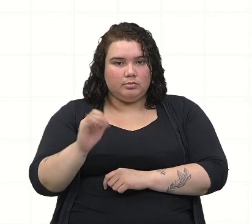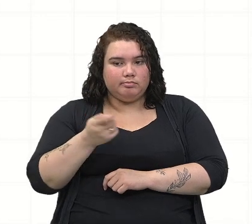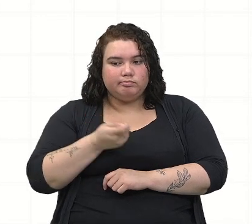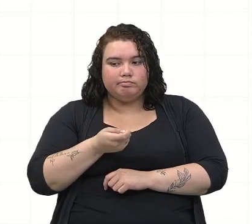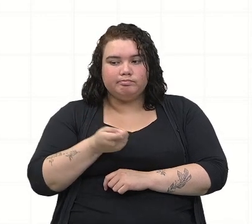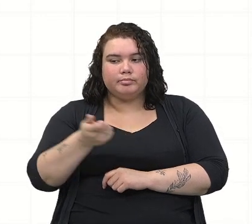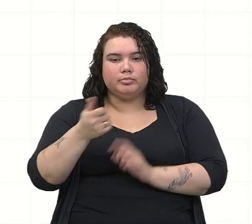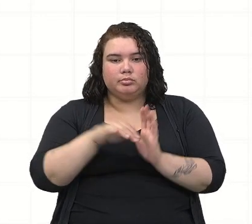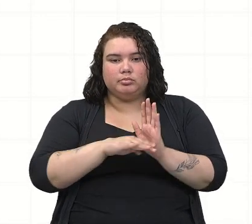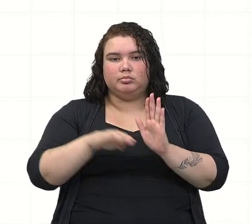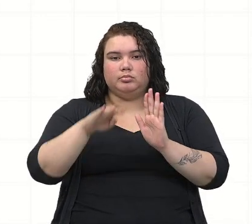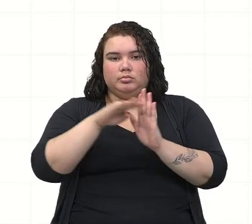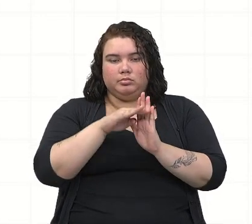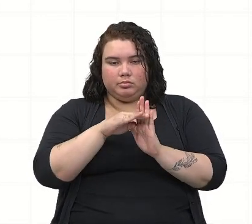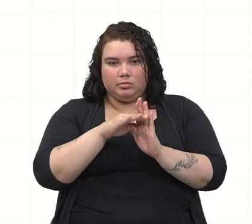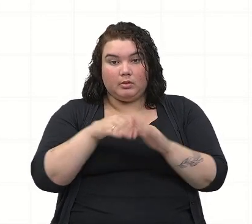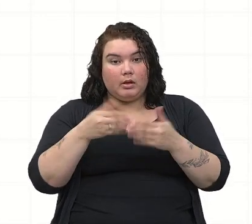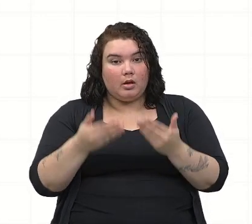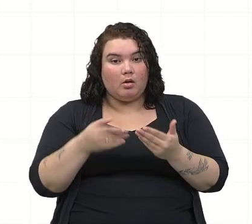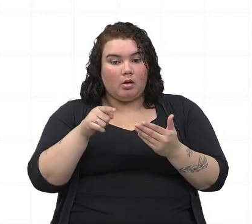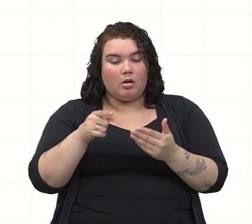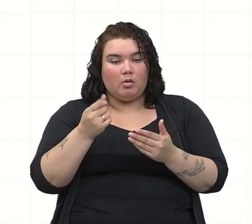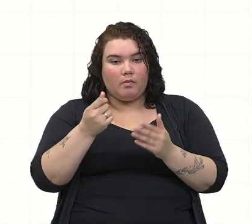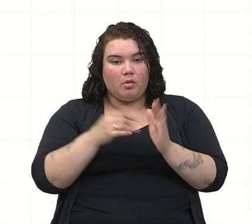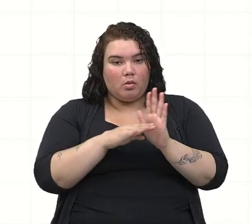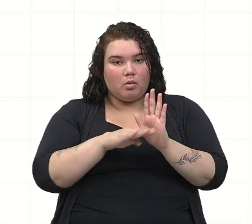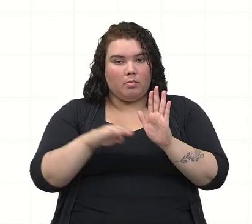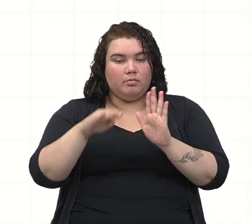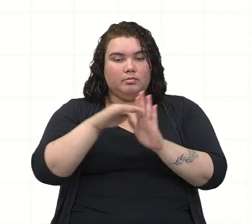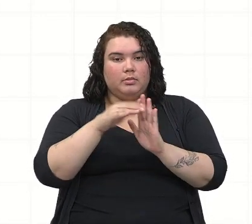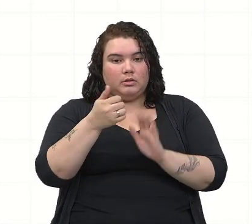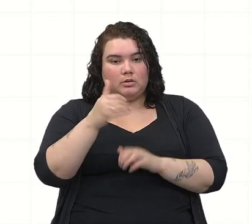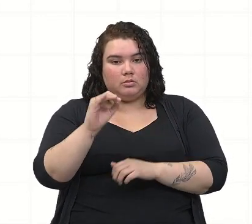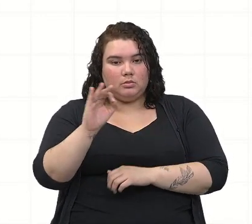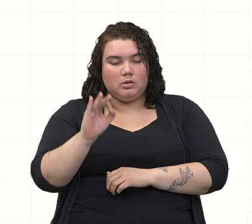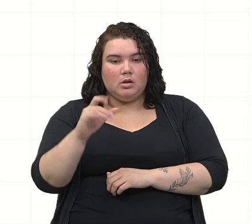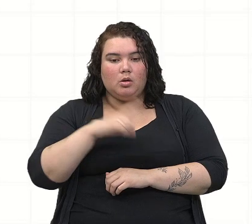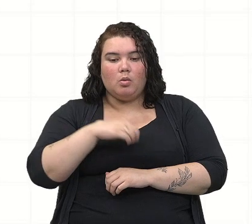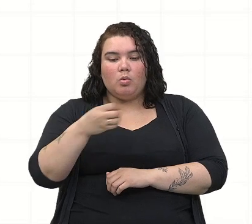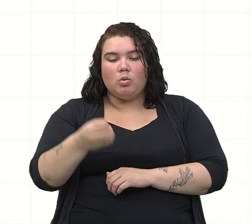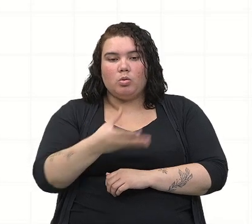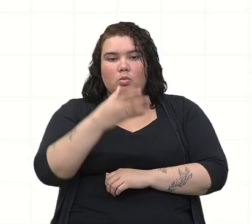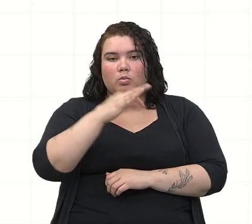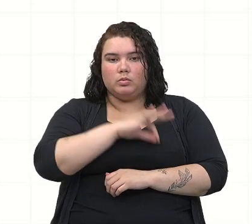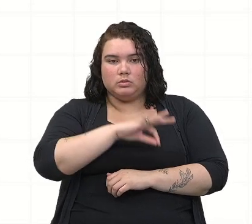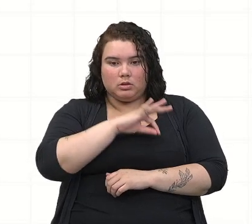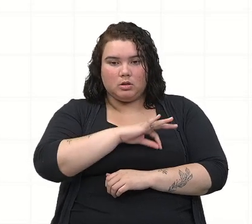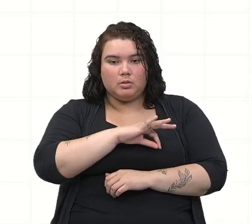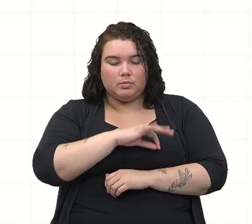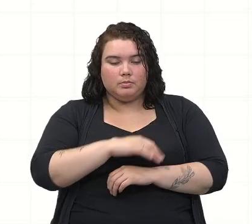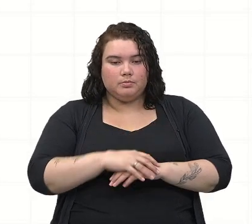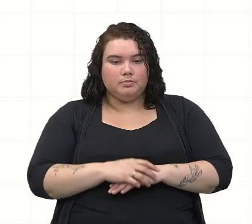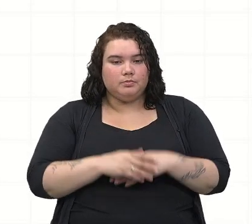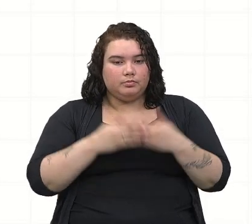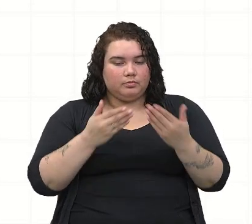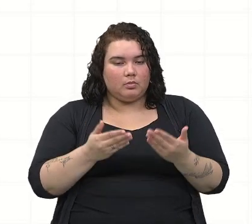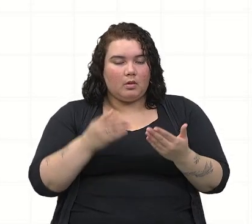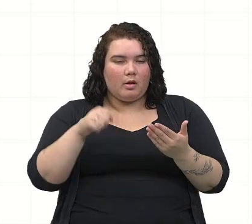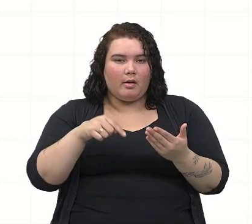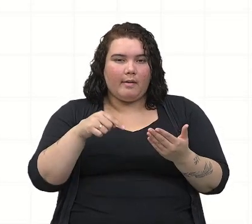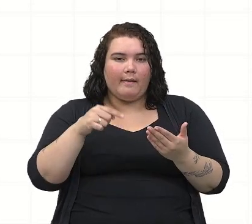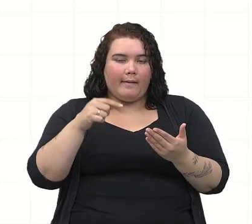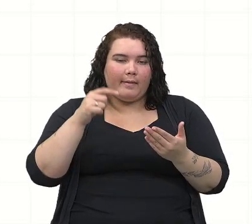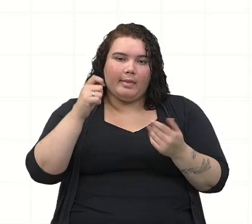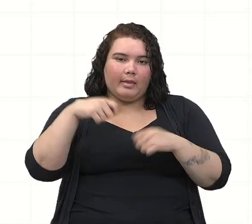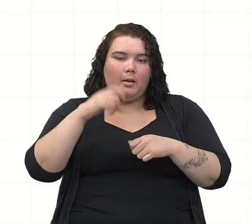Então, quando nós aumentarmos esse valor em 10%, ele vai ter um novo salário. Tá? Então, é uma coisa muito lógica aqui